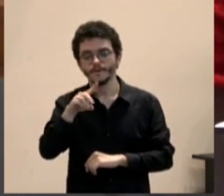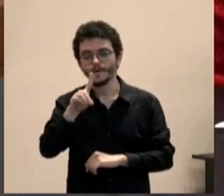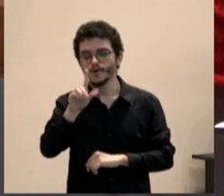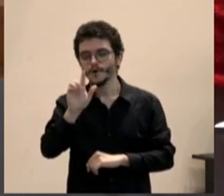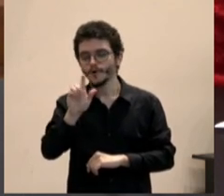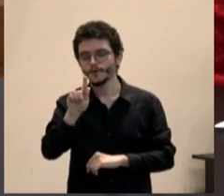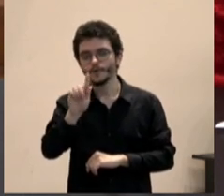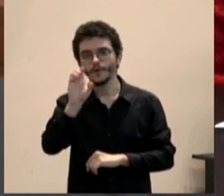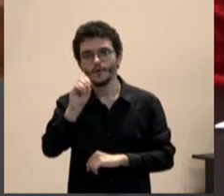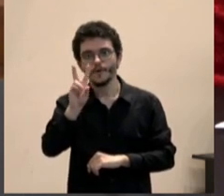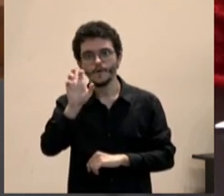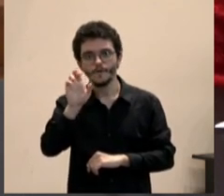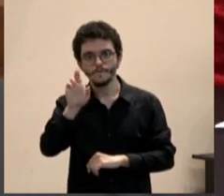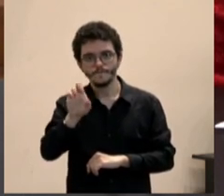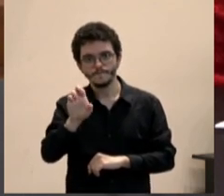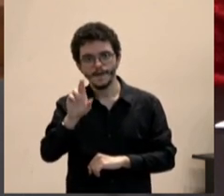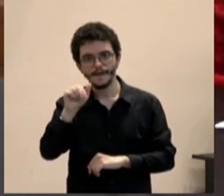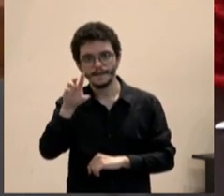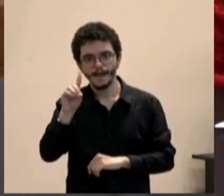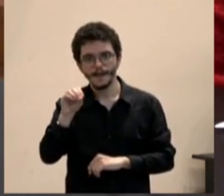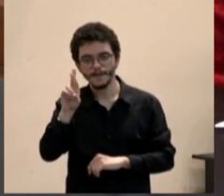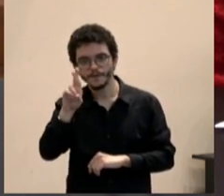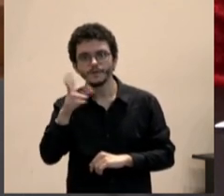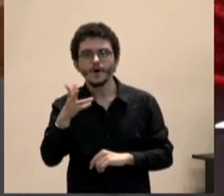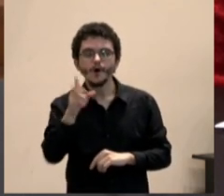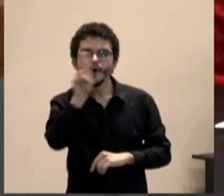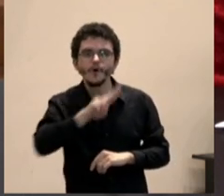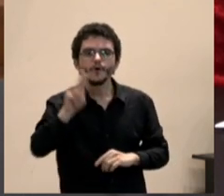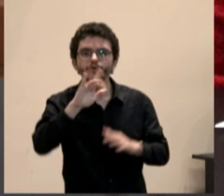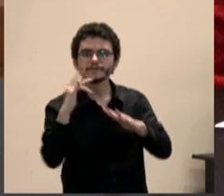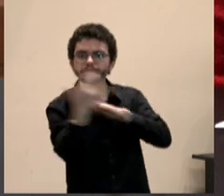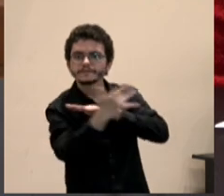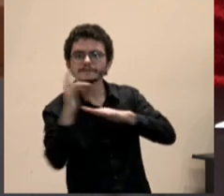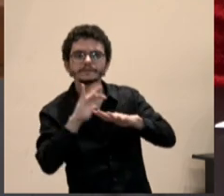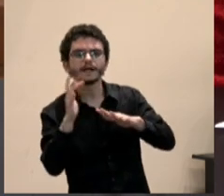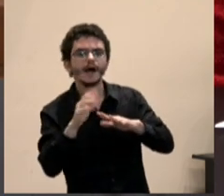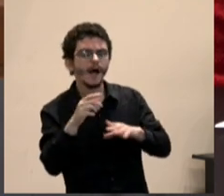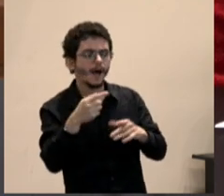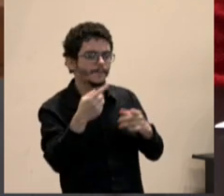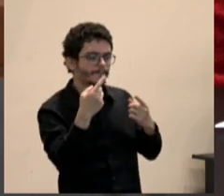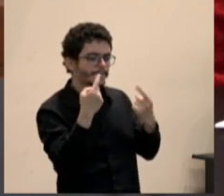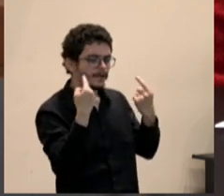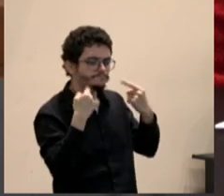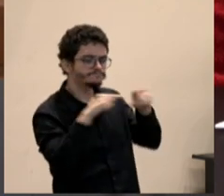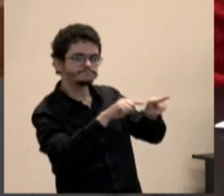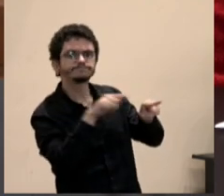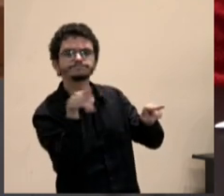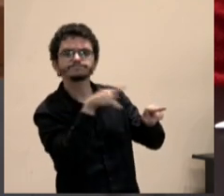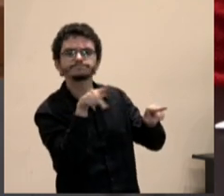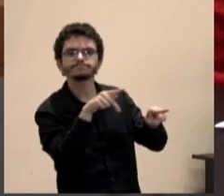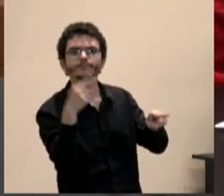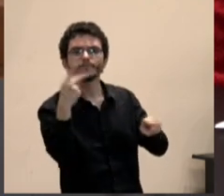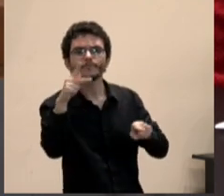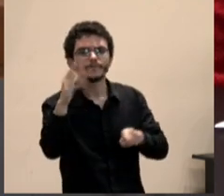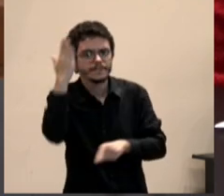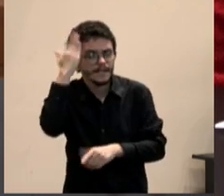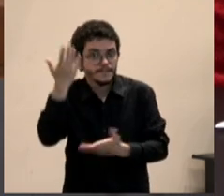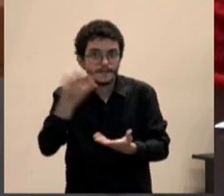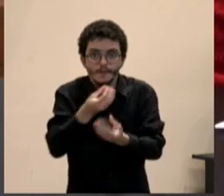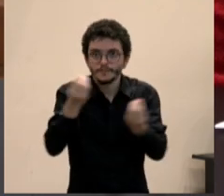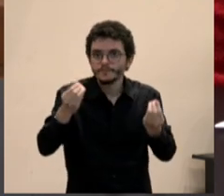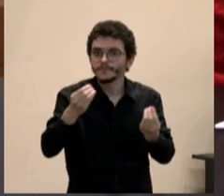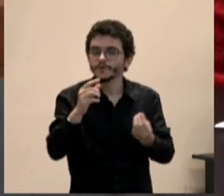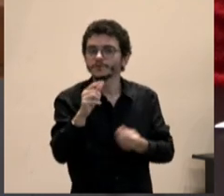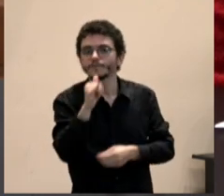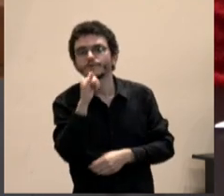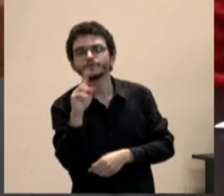para acusar o professor. E vocês sabem muito que hoje, um caso